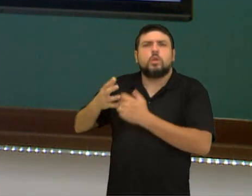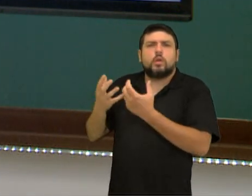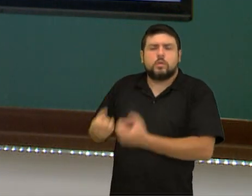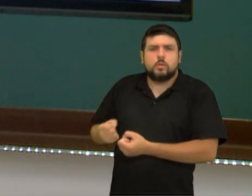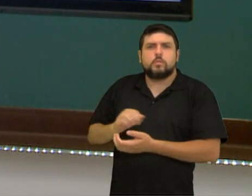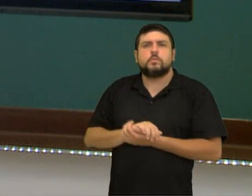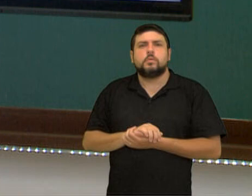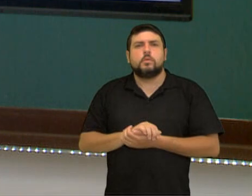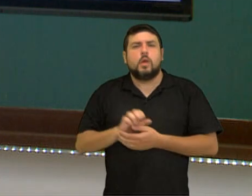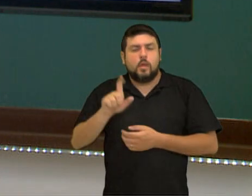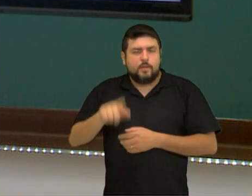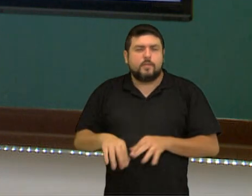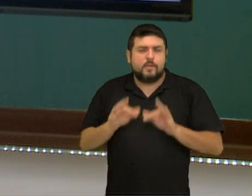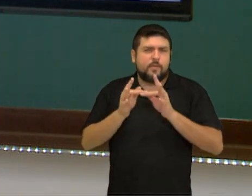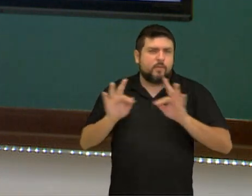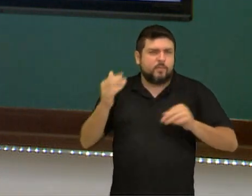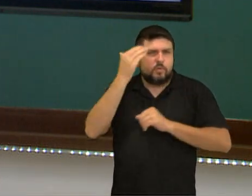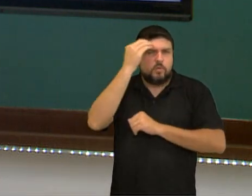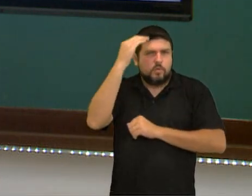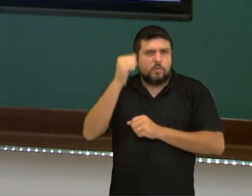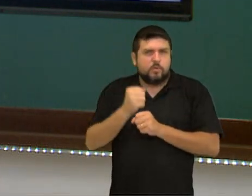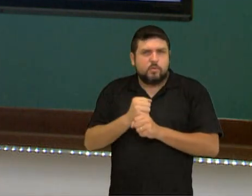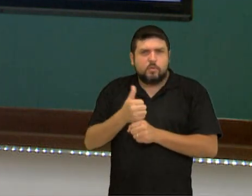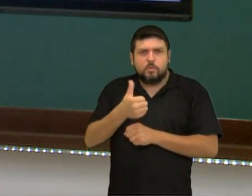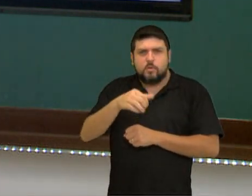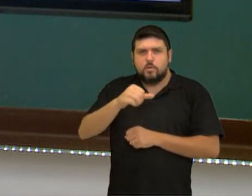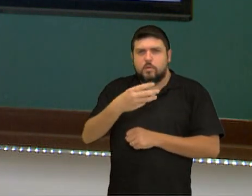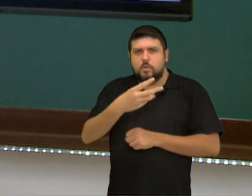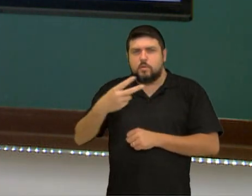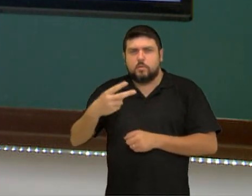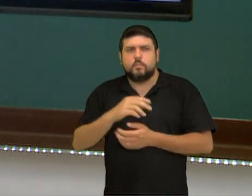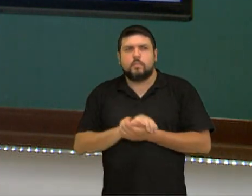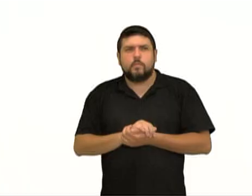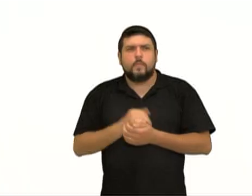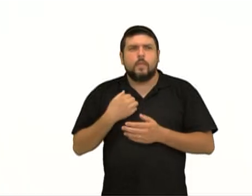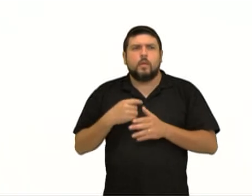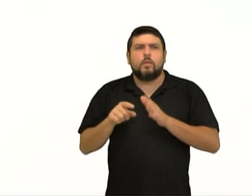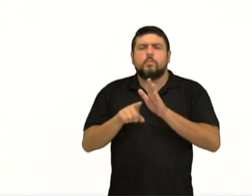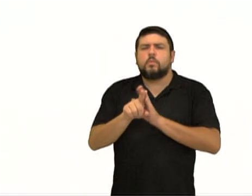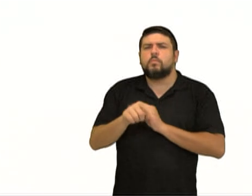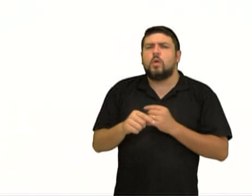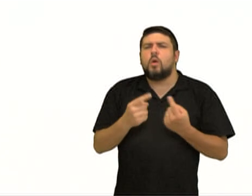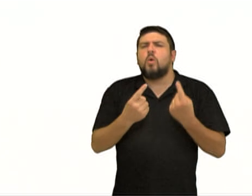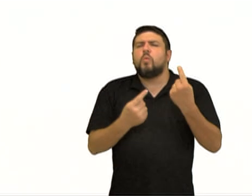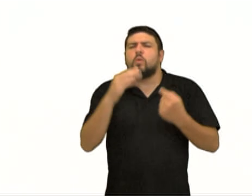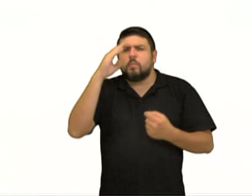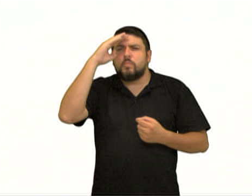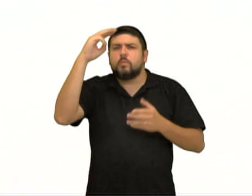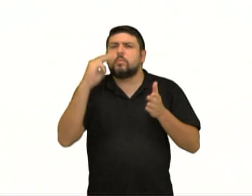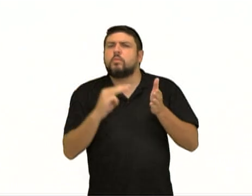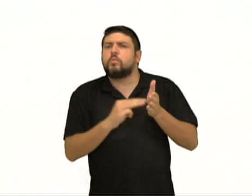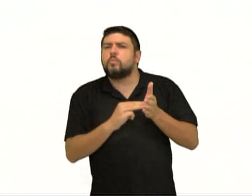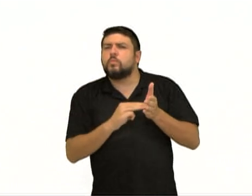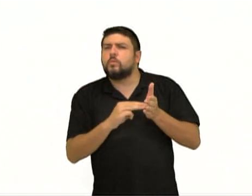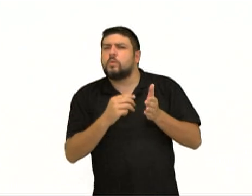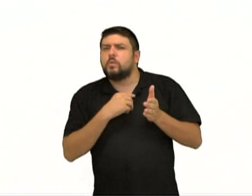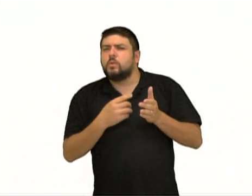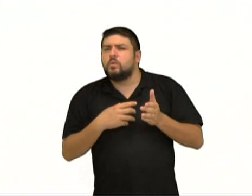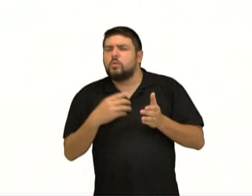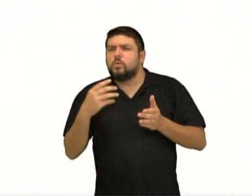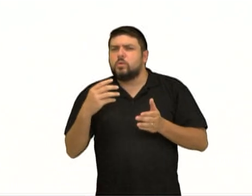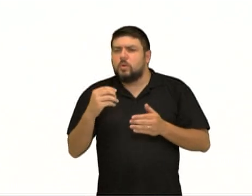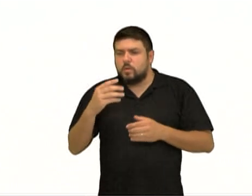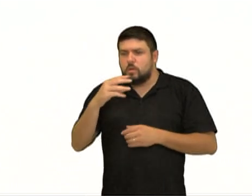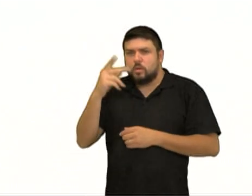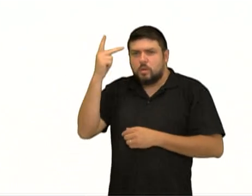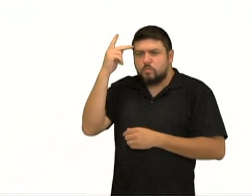ditado muito famoso aí em 1932. Então pergunta para você, quais os principais motivos de descontentamento de